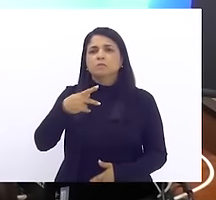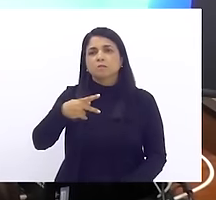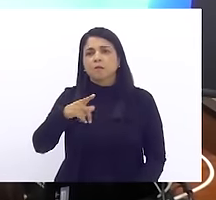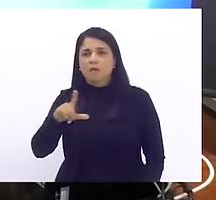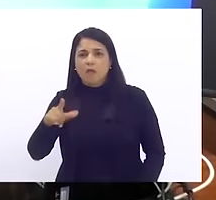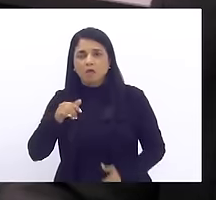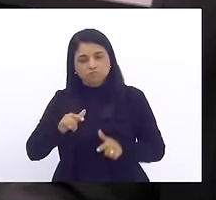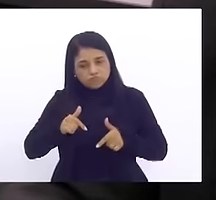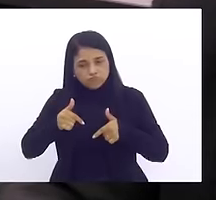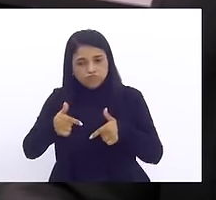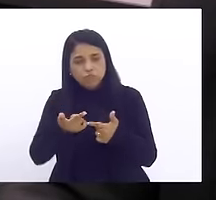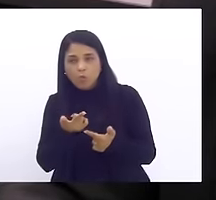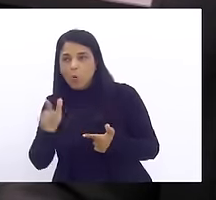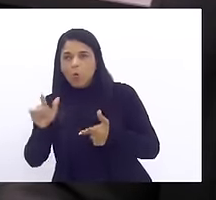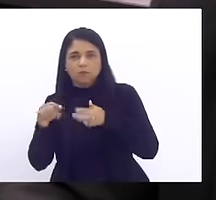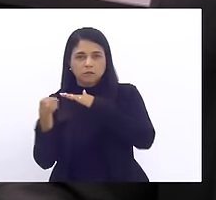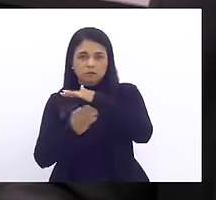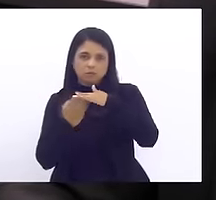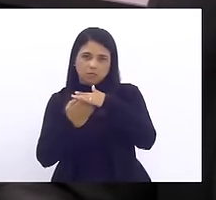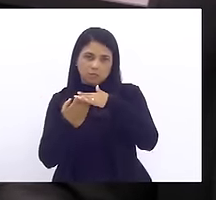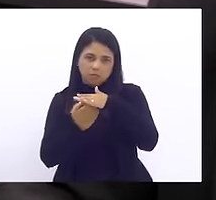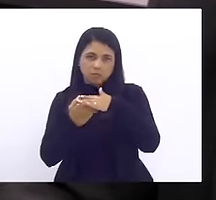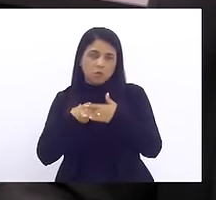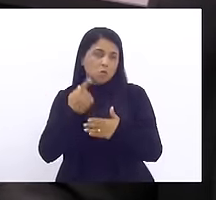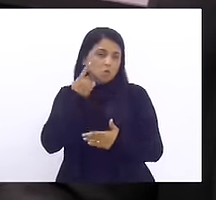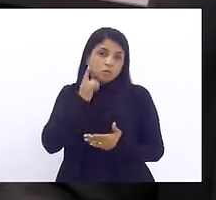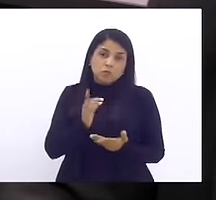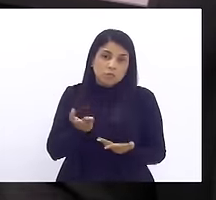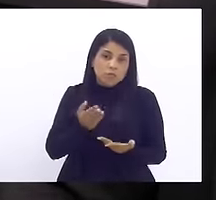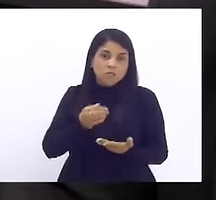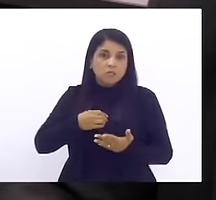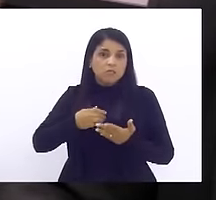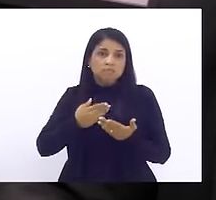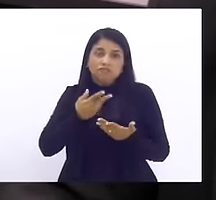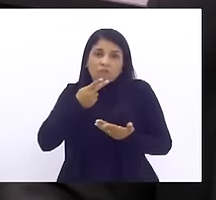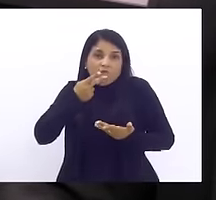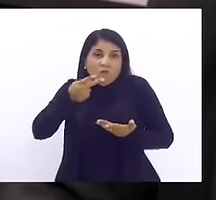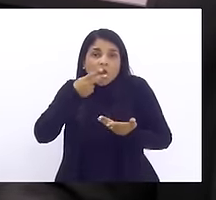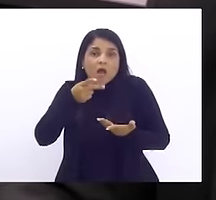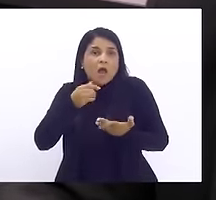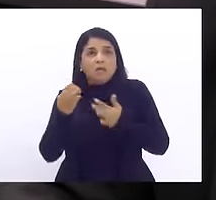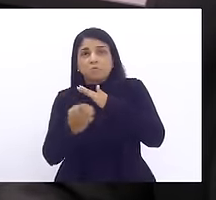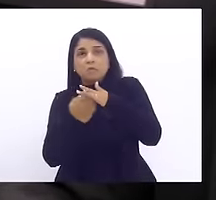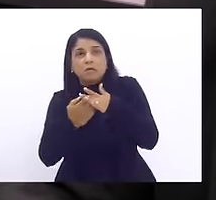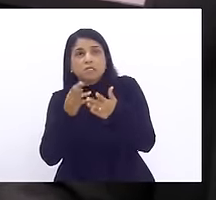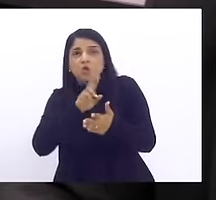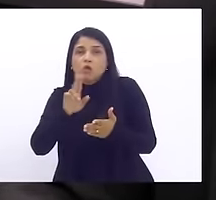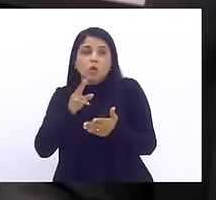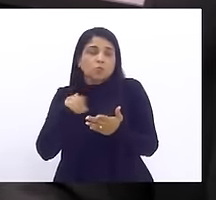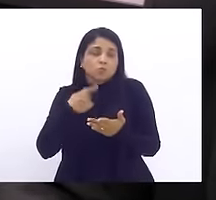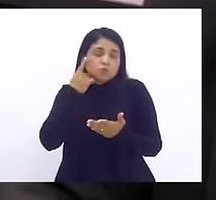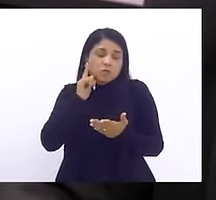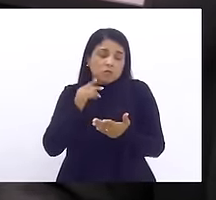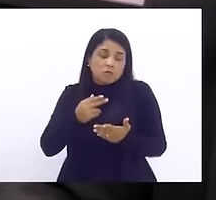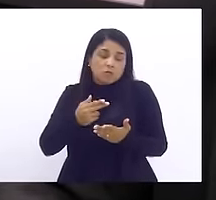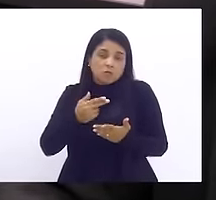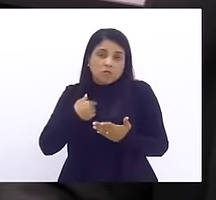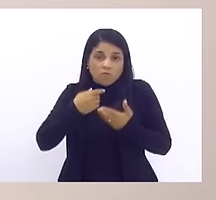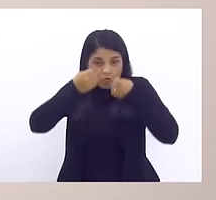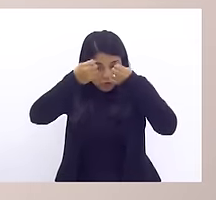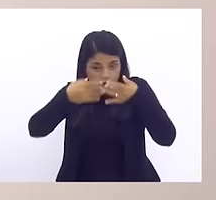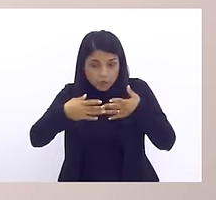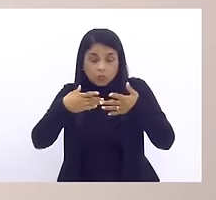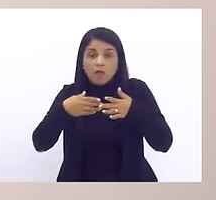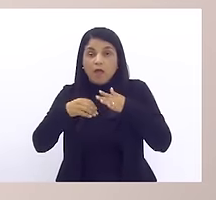então como eu falei é leviano da minha parte eu chutar aqui outras empresas enfim eu só posso falar sobre esse presidente